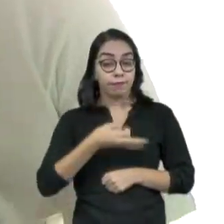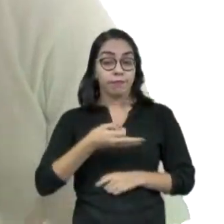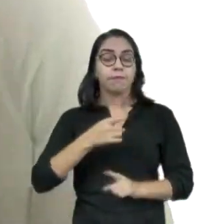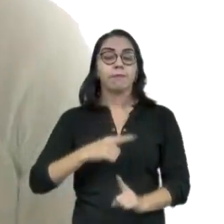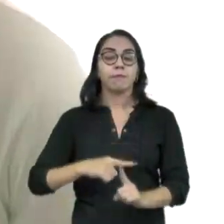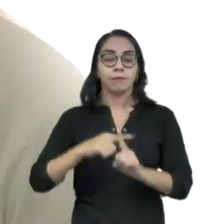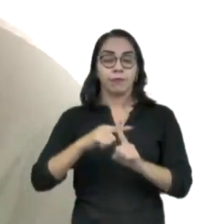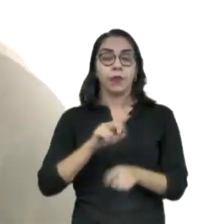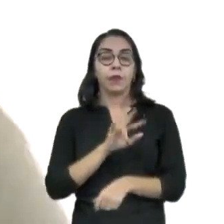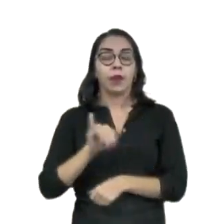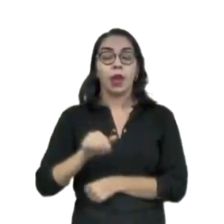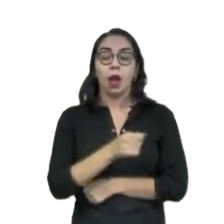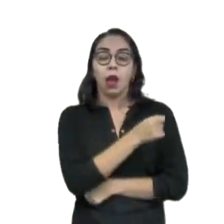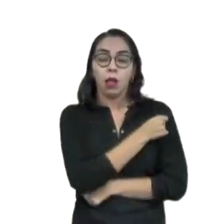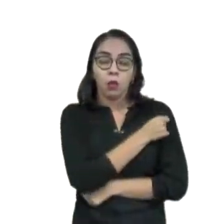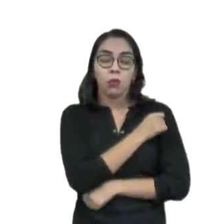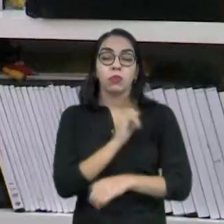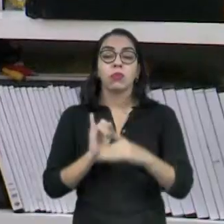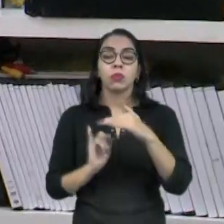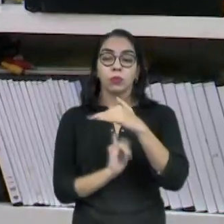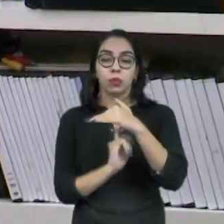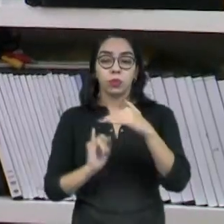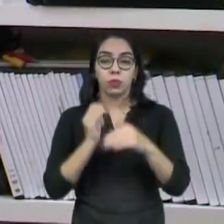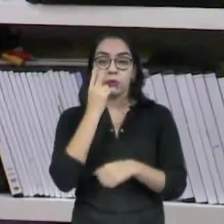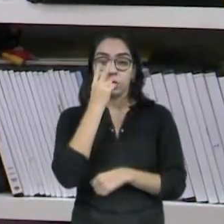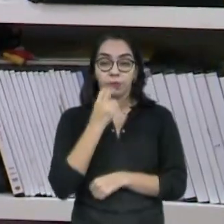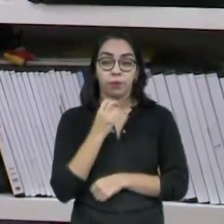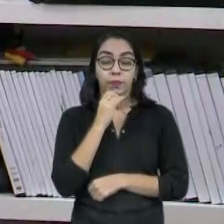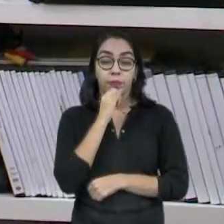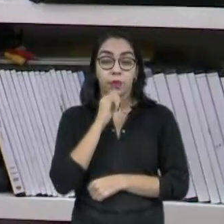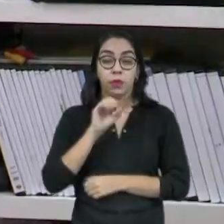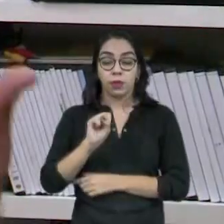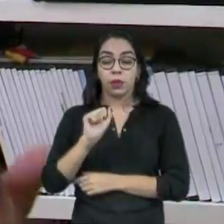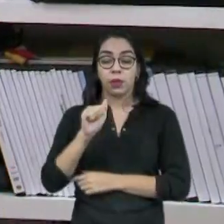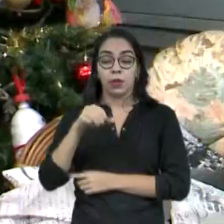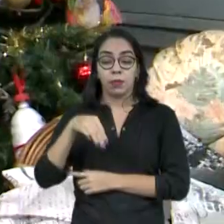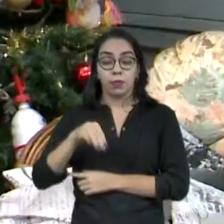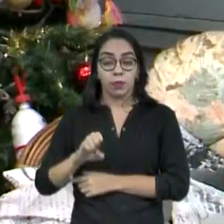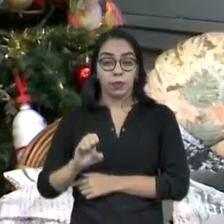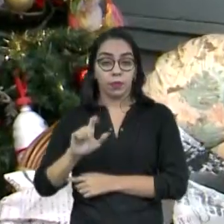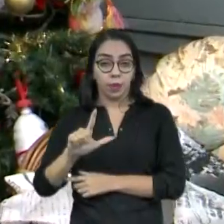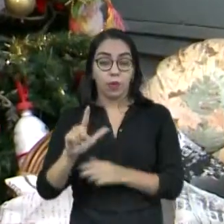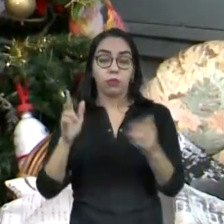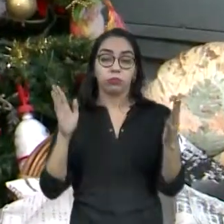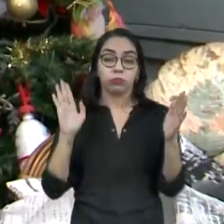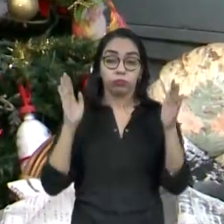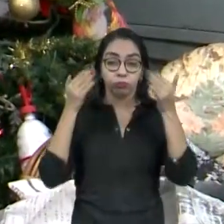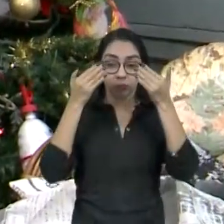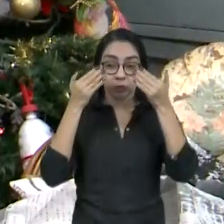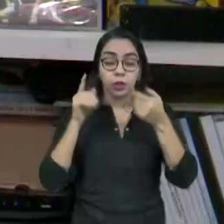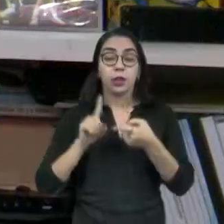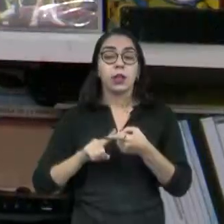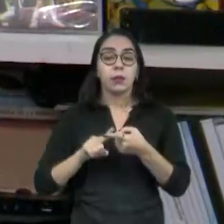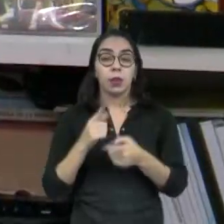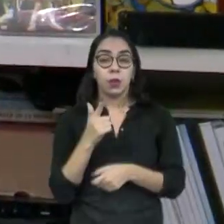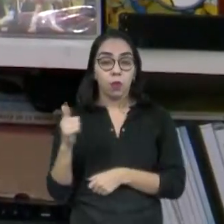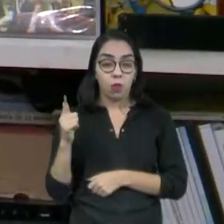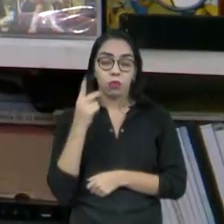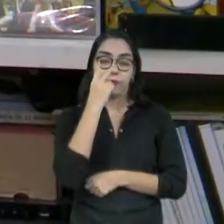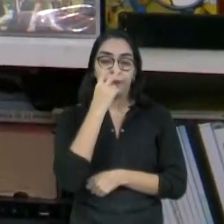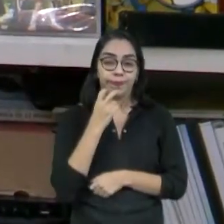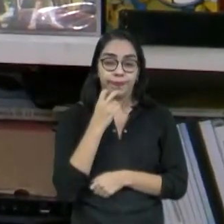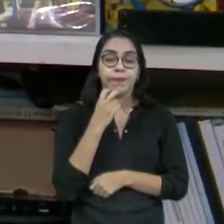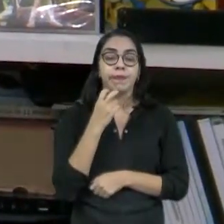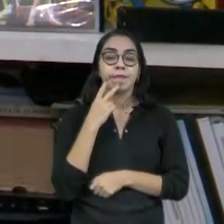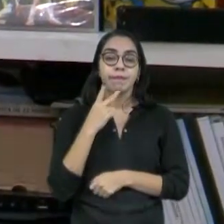com os alunos do Instituto dos Cegos Samuel Chaves com baixa visão e Mateus Simeão com cegueira essa forma